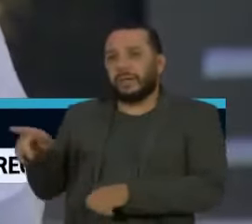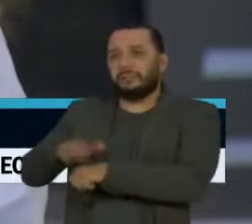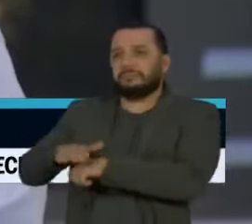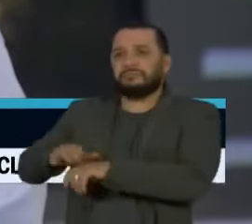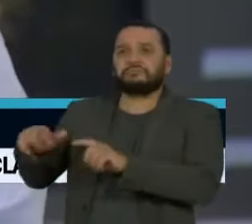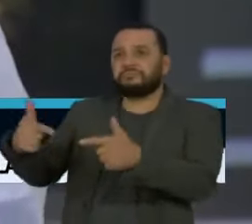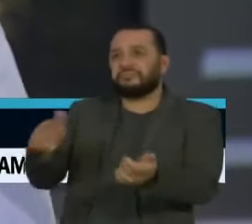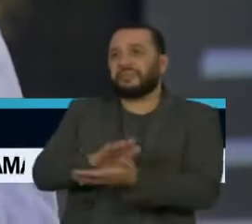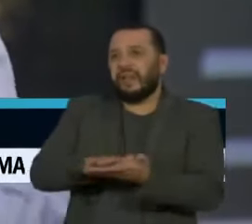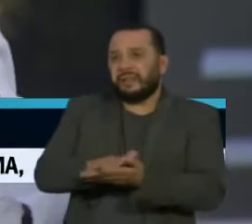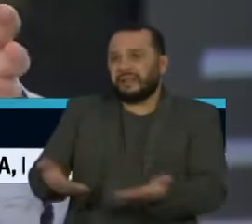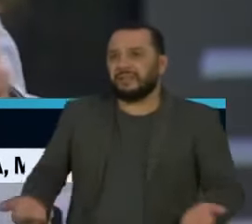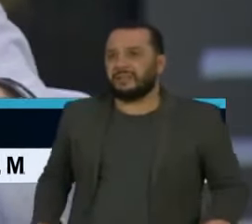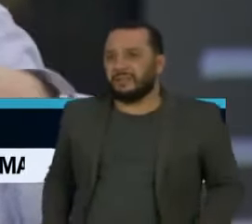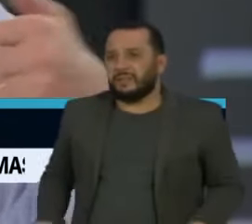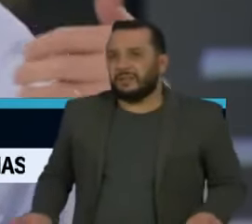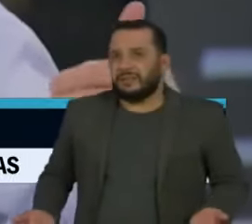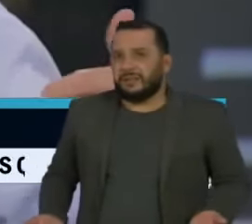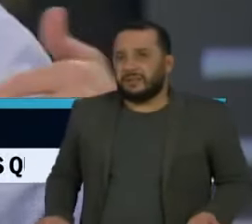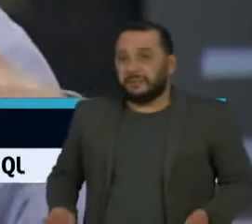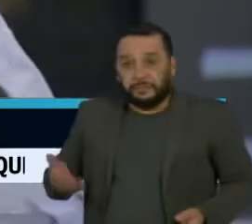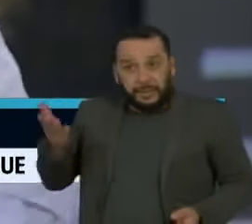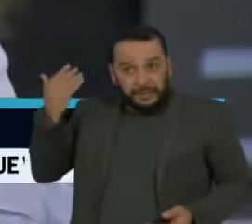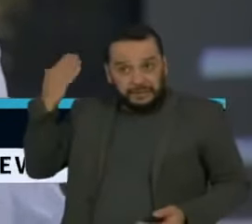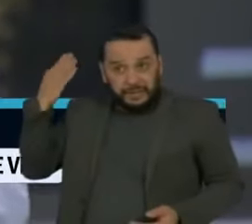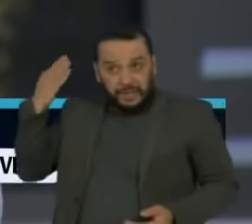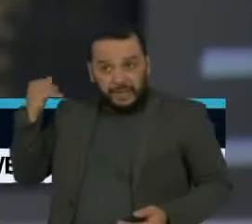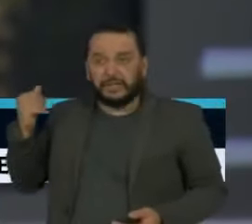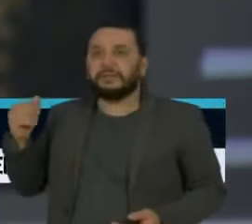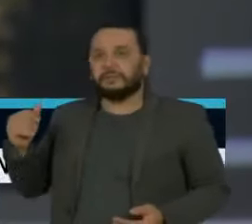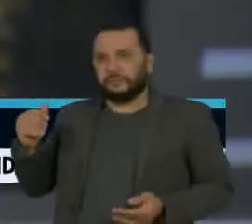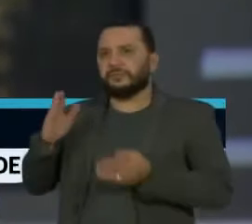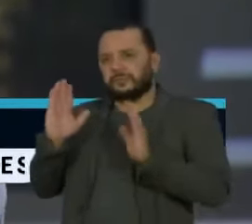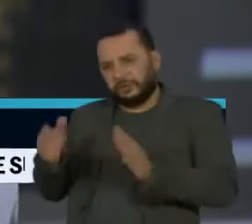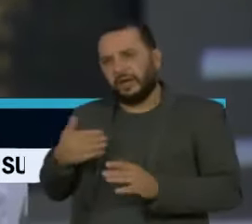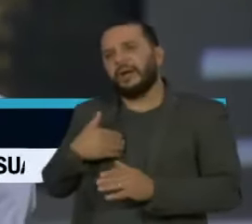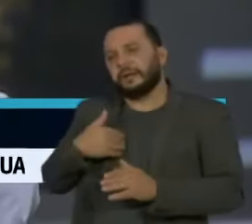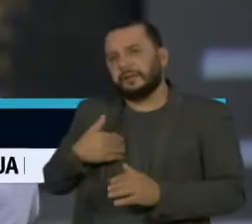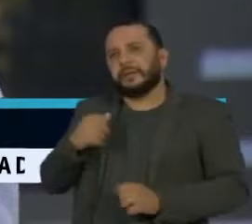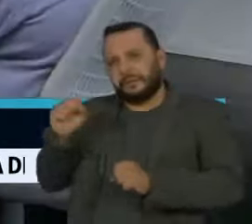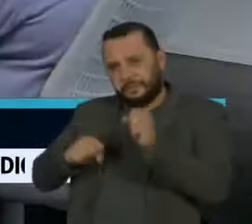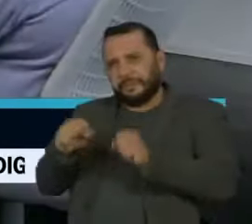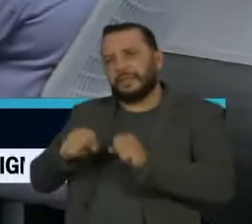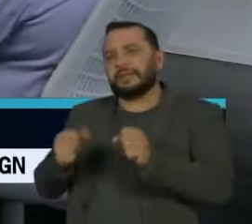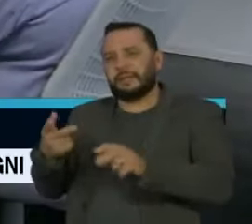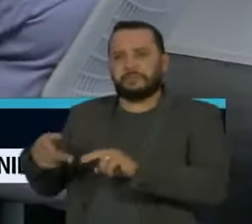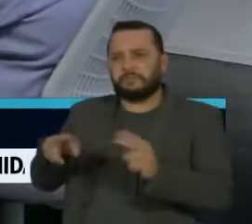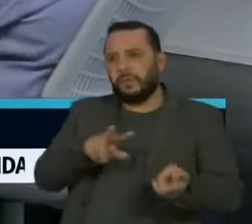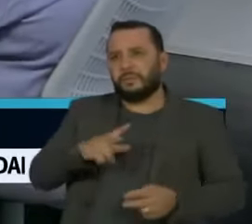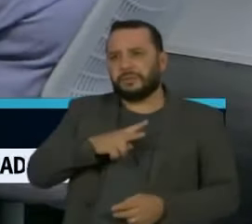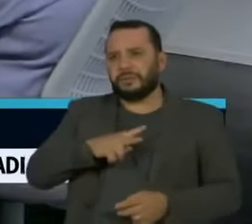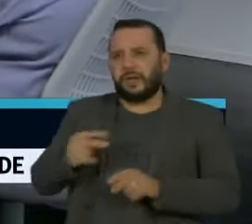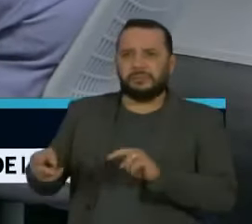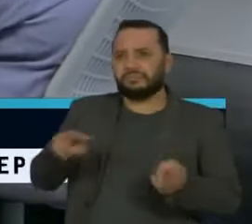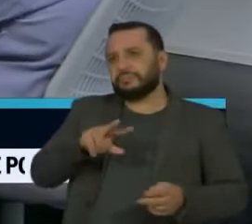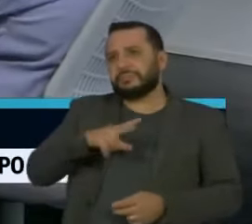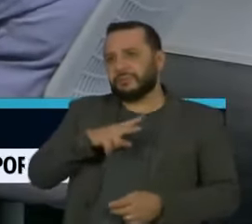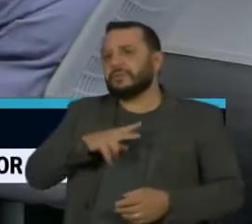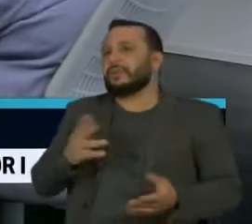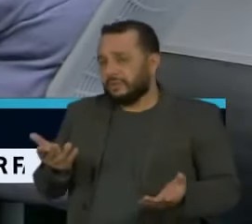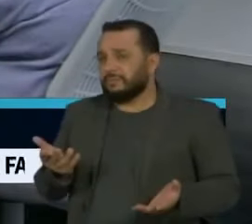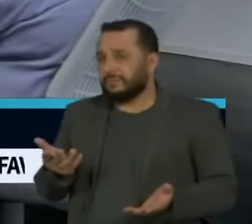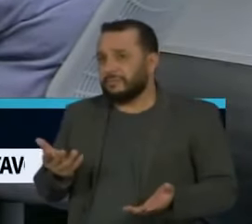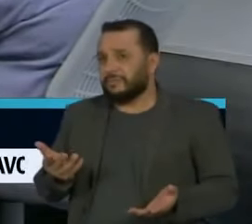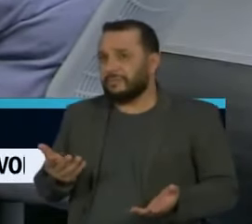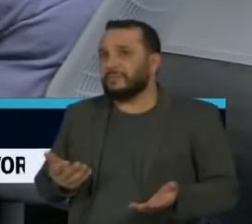frente nesse governo. O que foi feito no passado, em empresas que deveriam ter sido privatizadas, foi feito dessa forma que